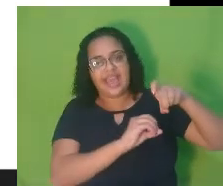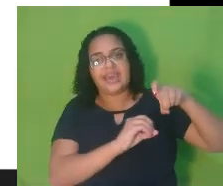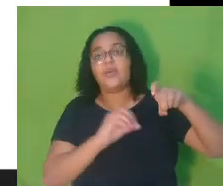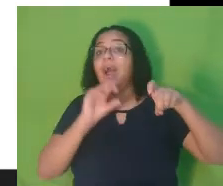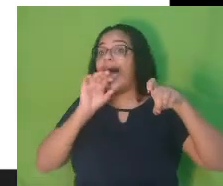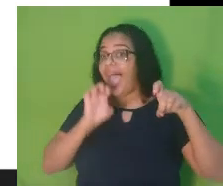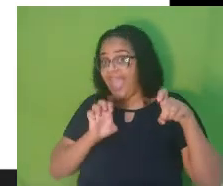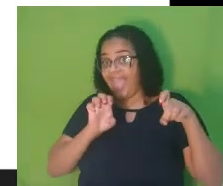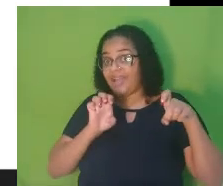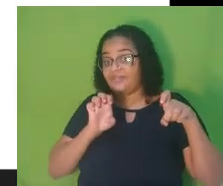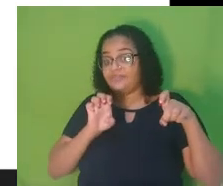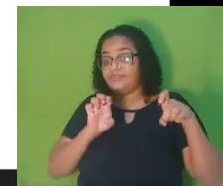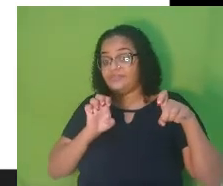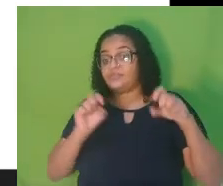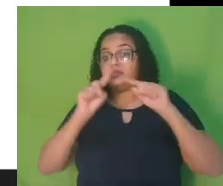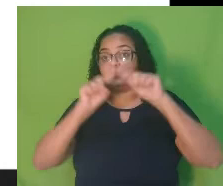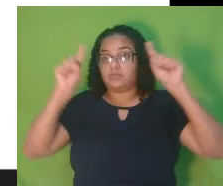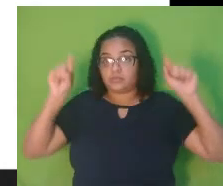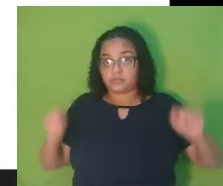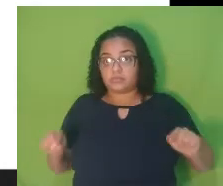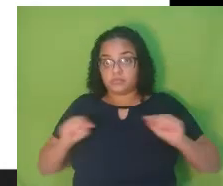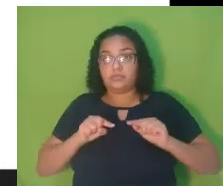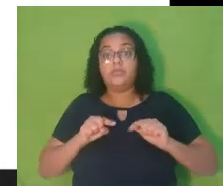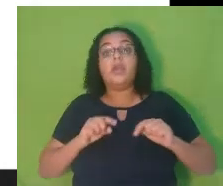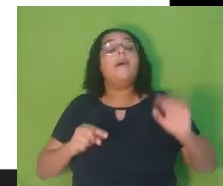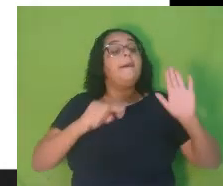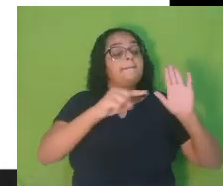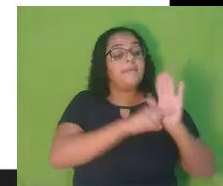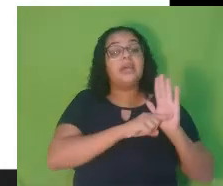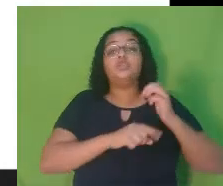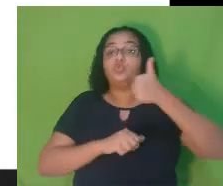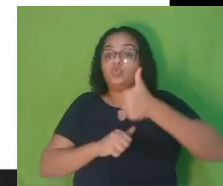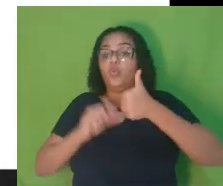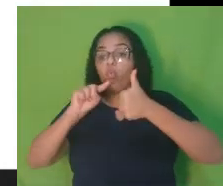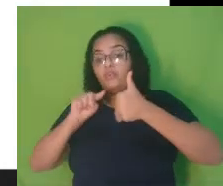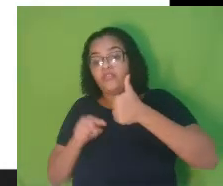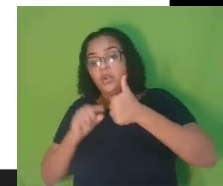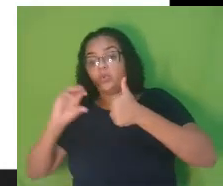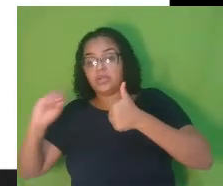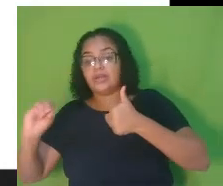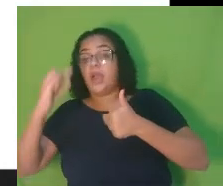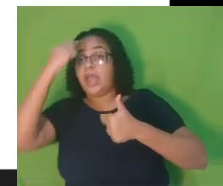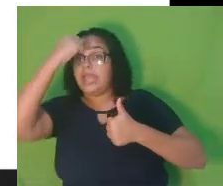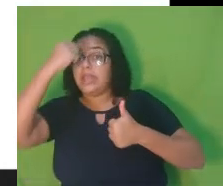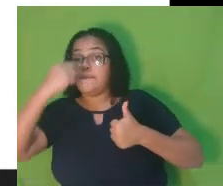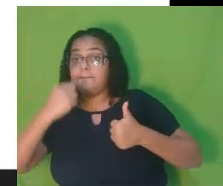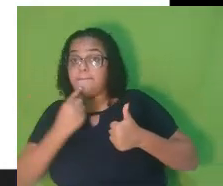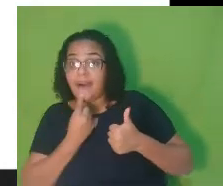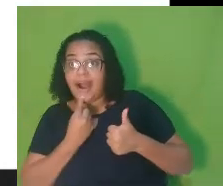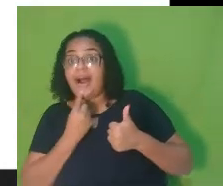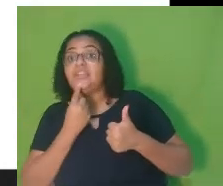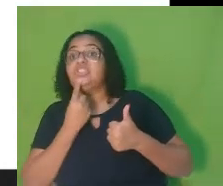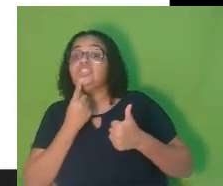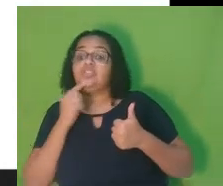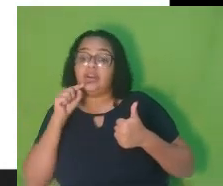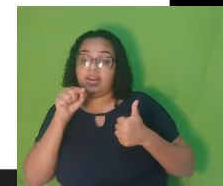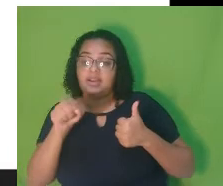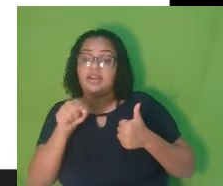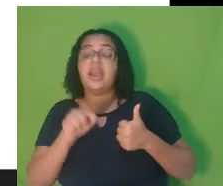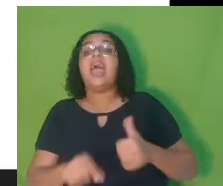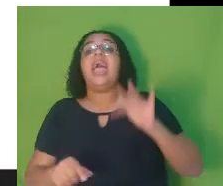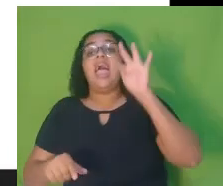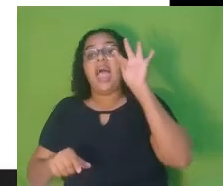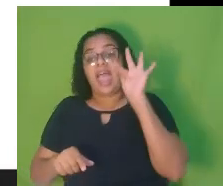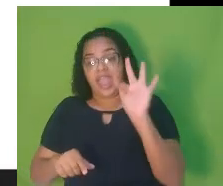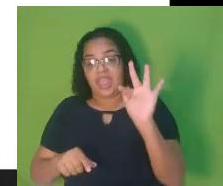no intervalo do domínio tal que a imagem desse x0